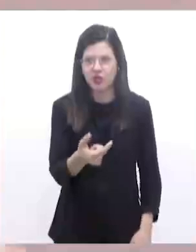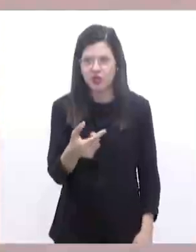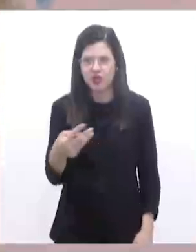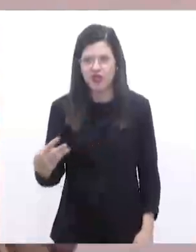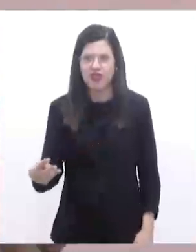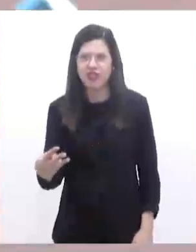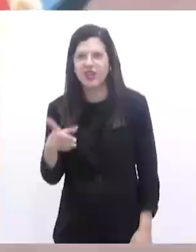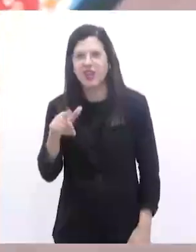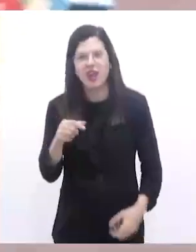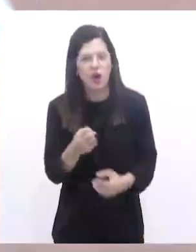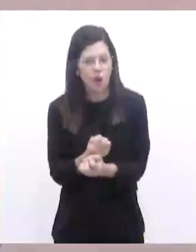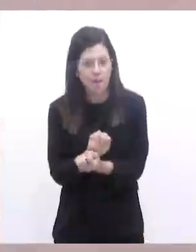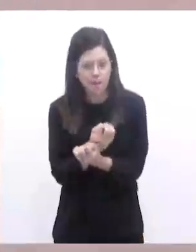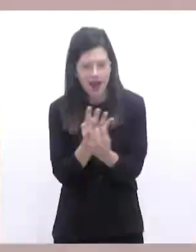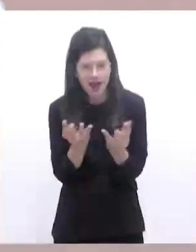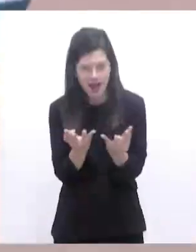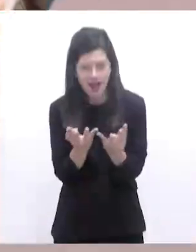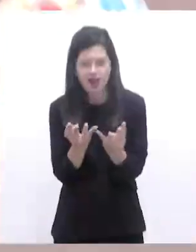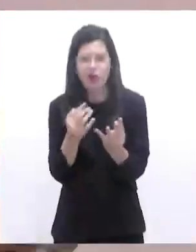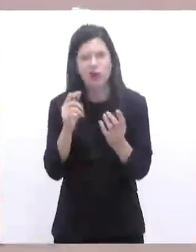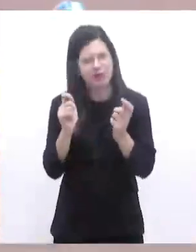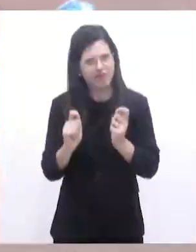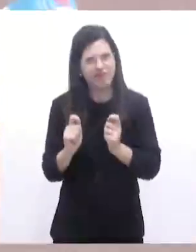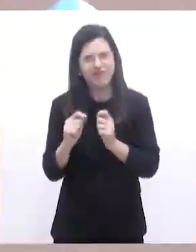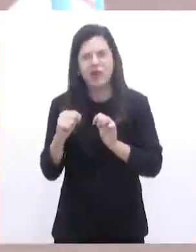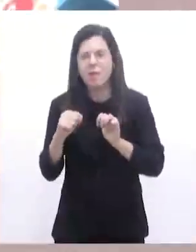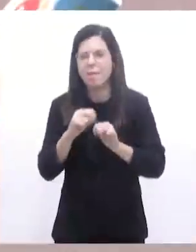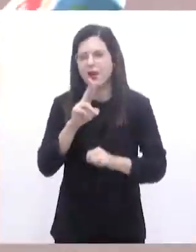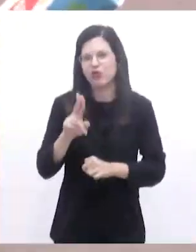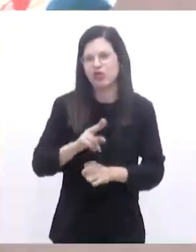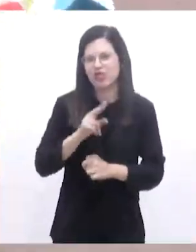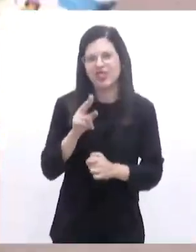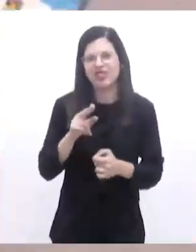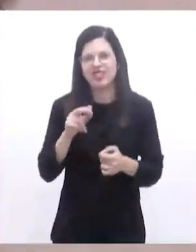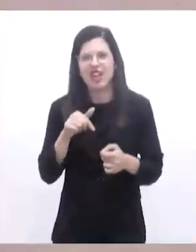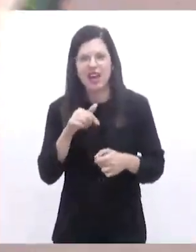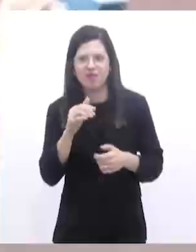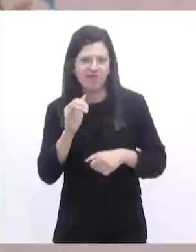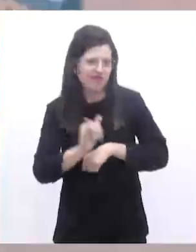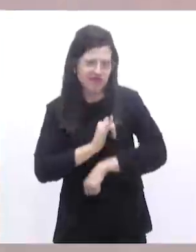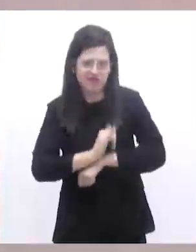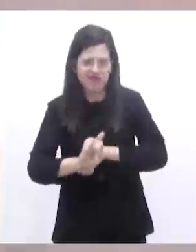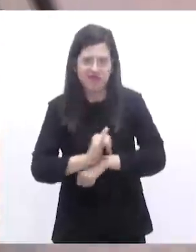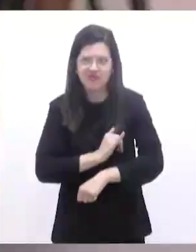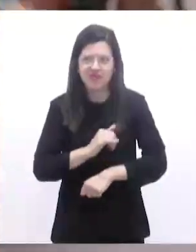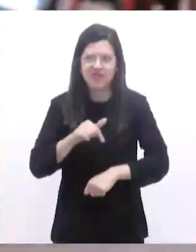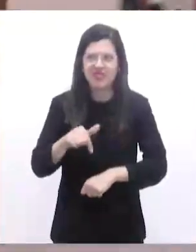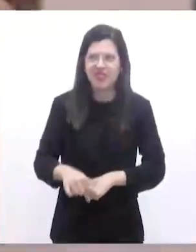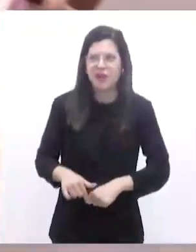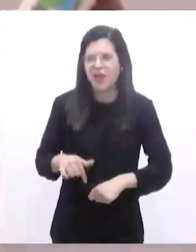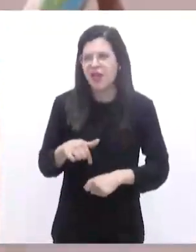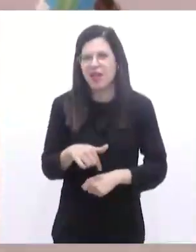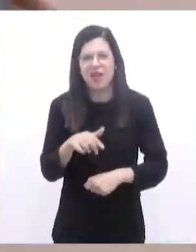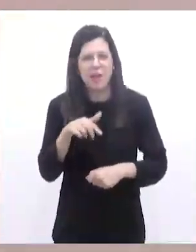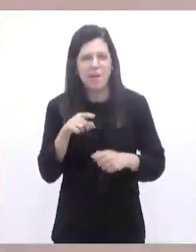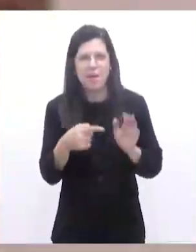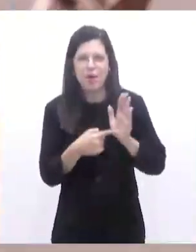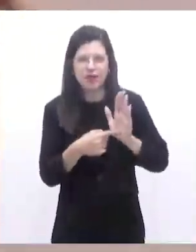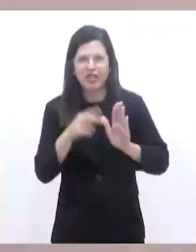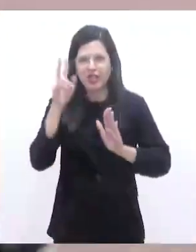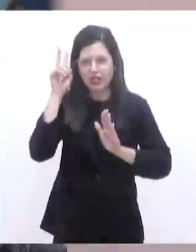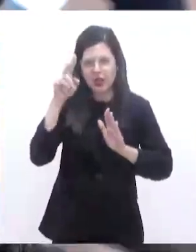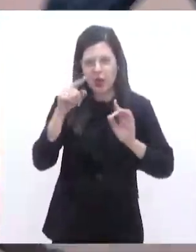você falou, ele é um baralho que dá pra gente jogar de diversas formas. Então dá para jogar meio linha do tempo, meio